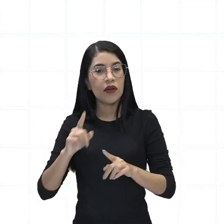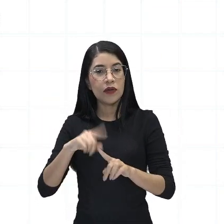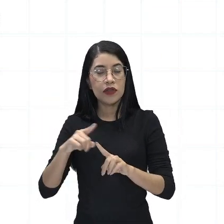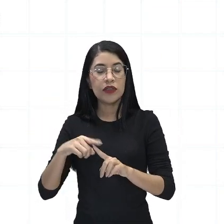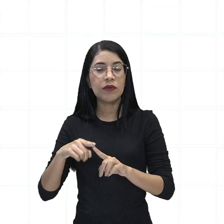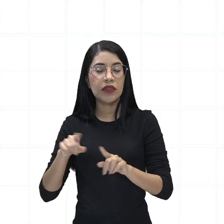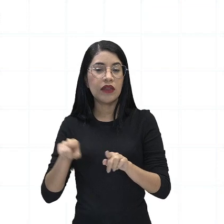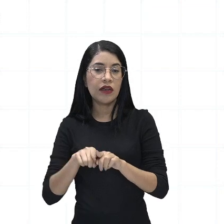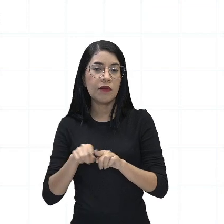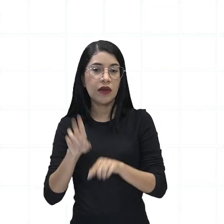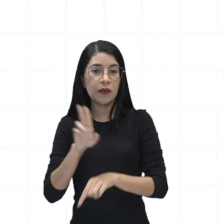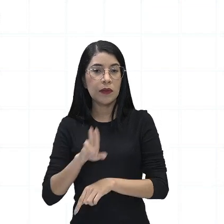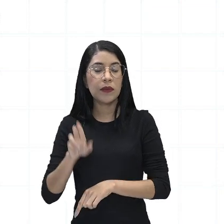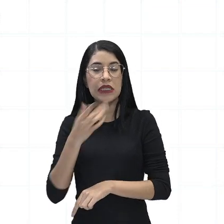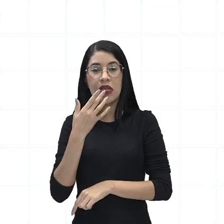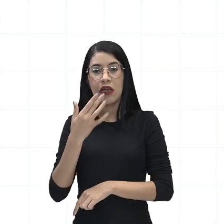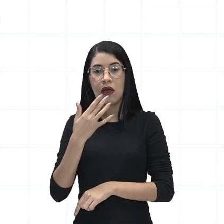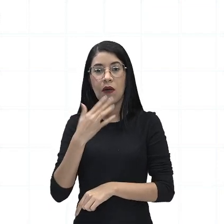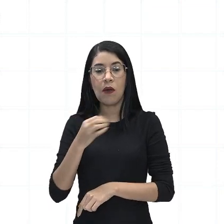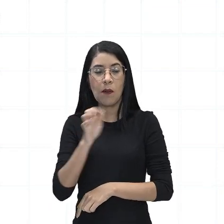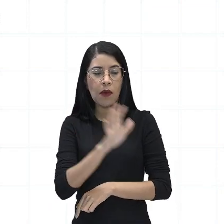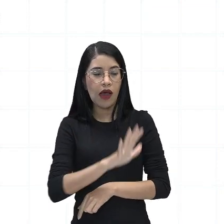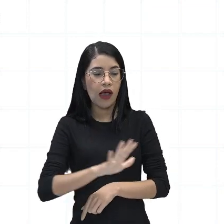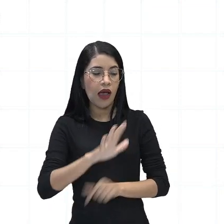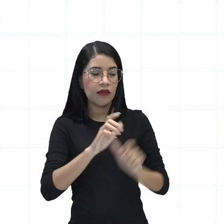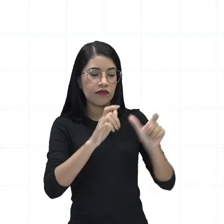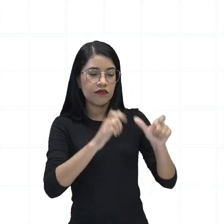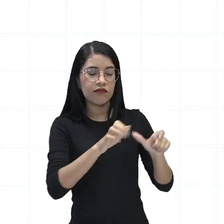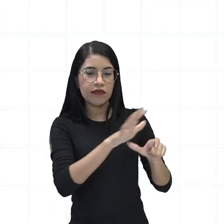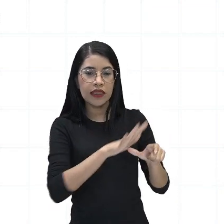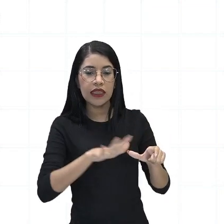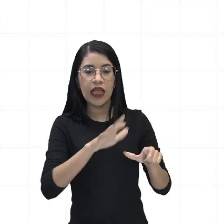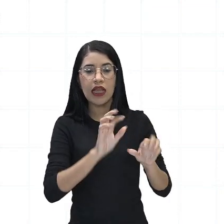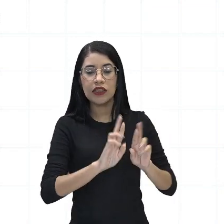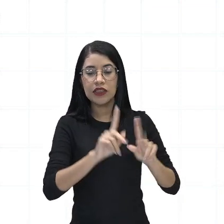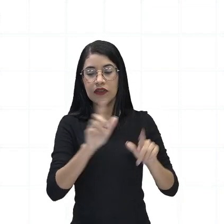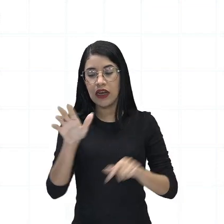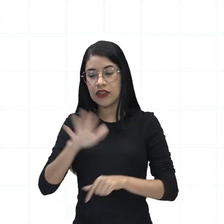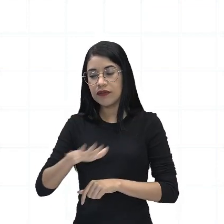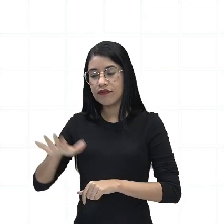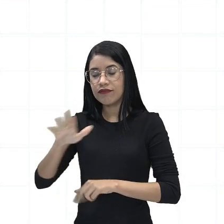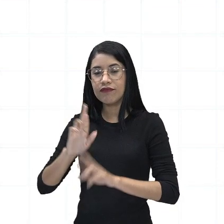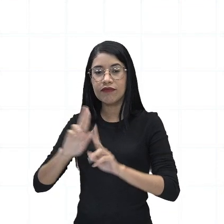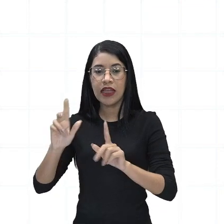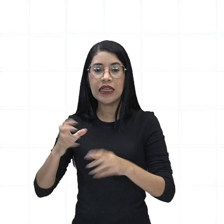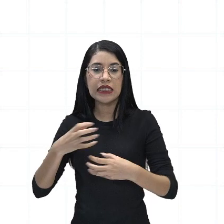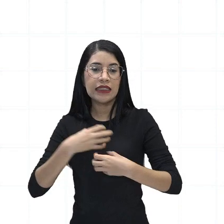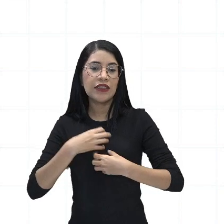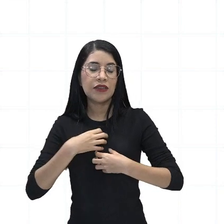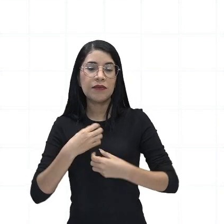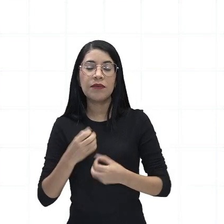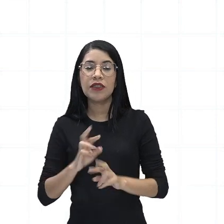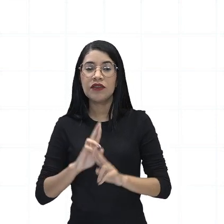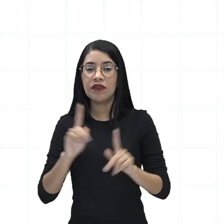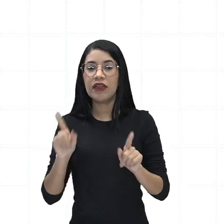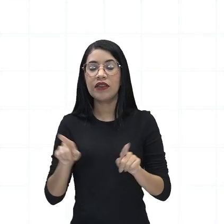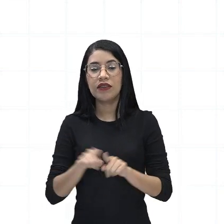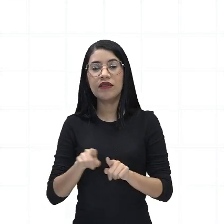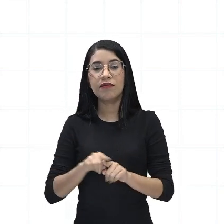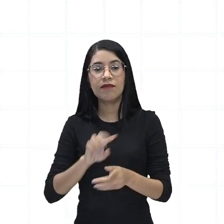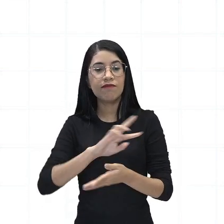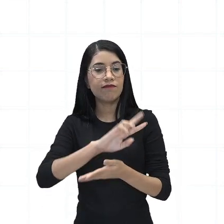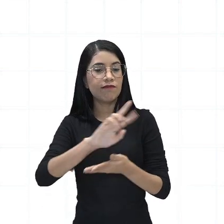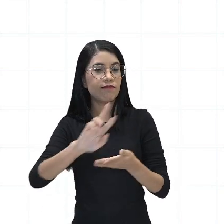coloridas para criar atmosfera específica e evocar diferentes emoções. Nós temos o quê?